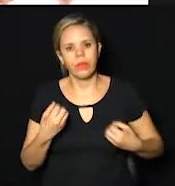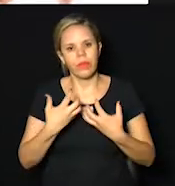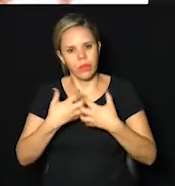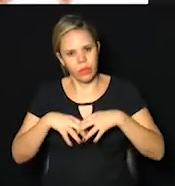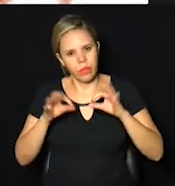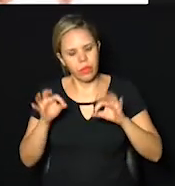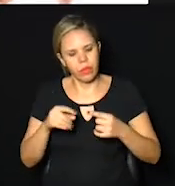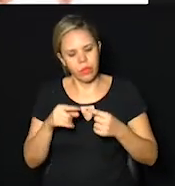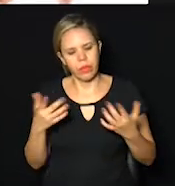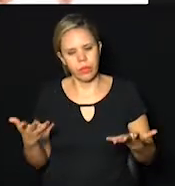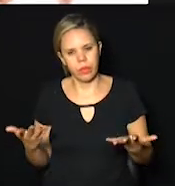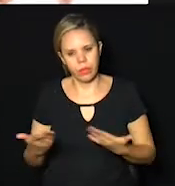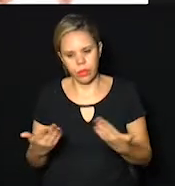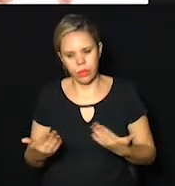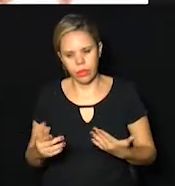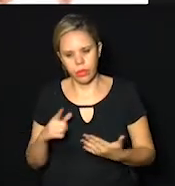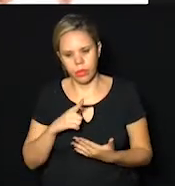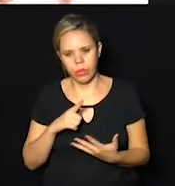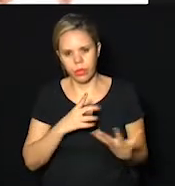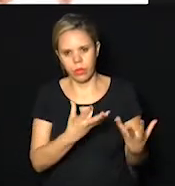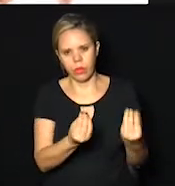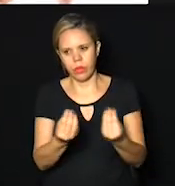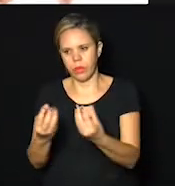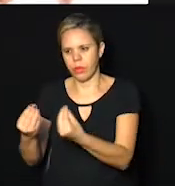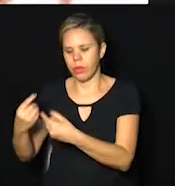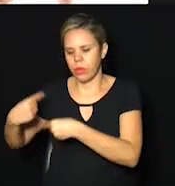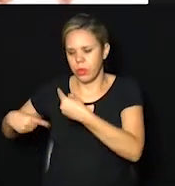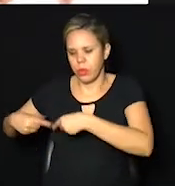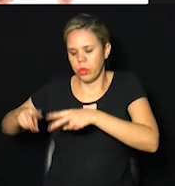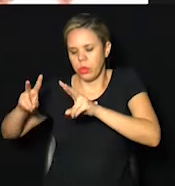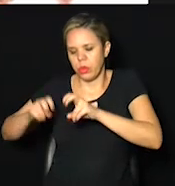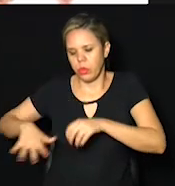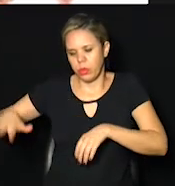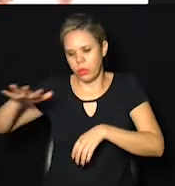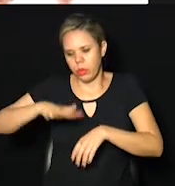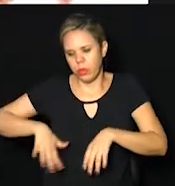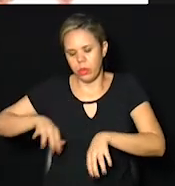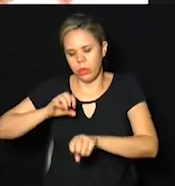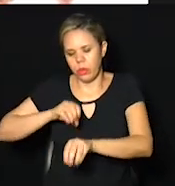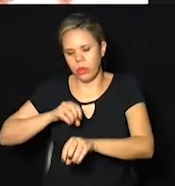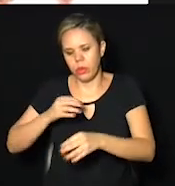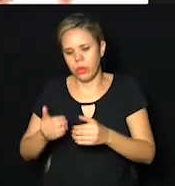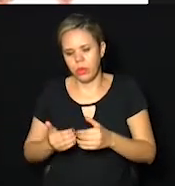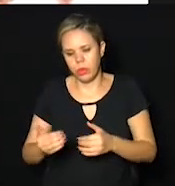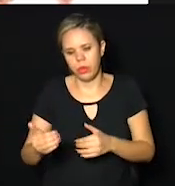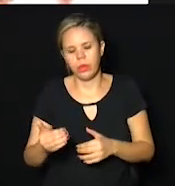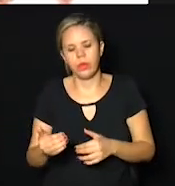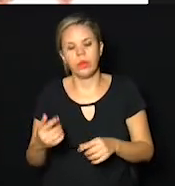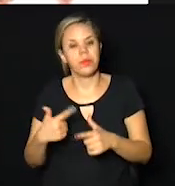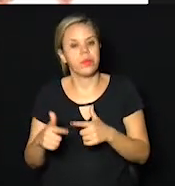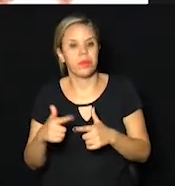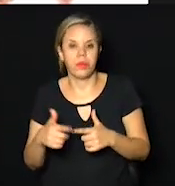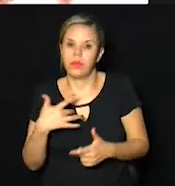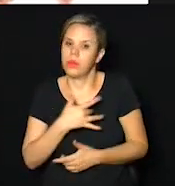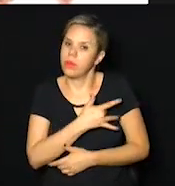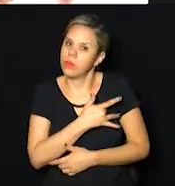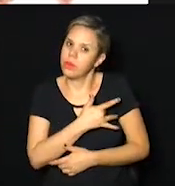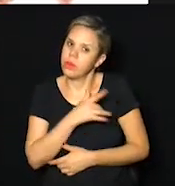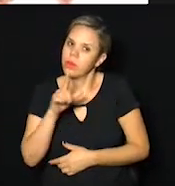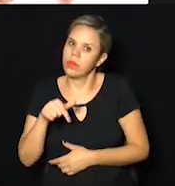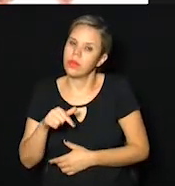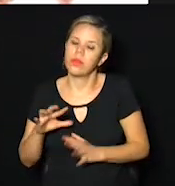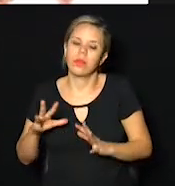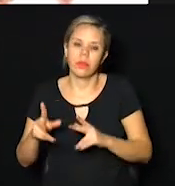Então, atualmente, a gente tem tido um monte de discussões de educação a partir de um problema de saúde, um problema sanitário, que é o